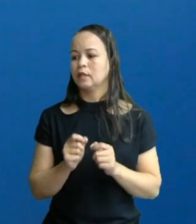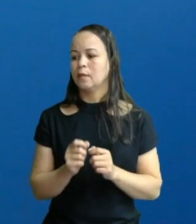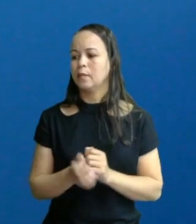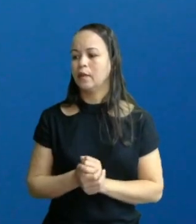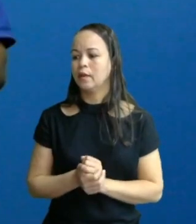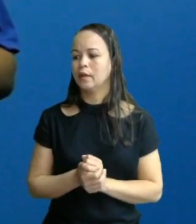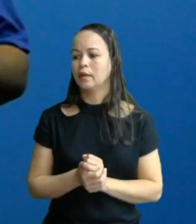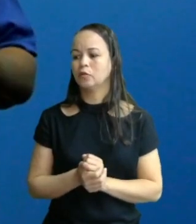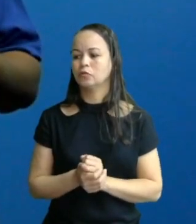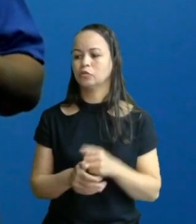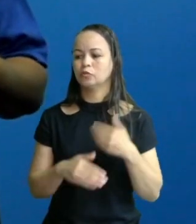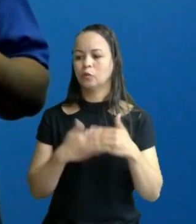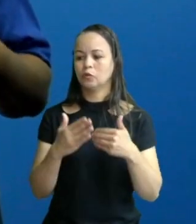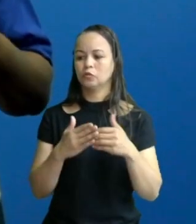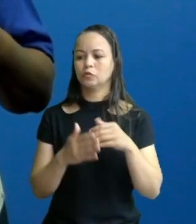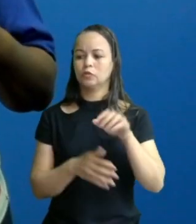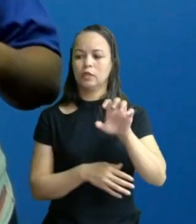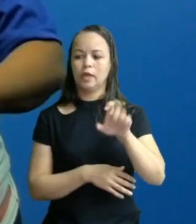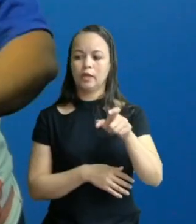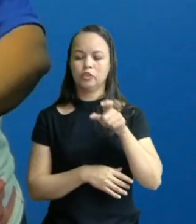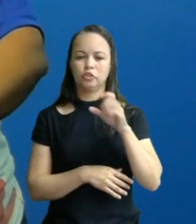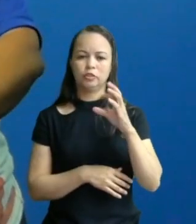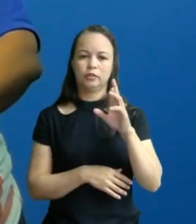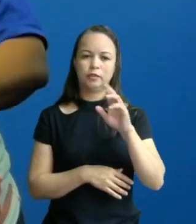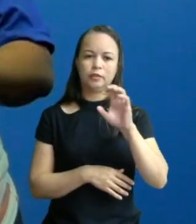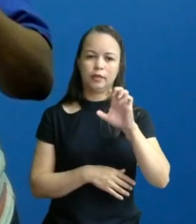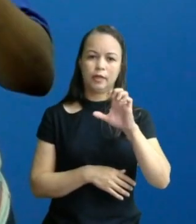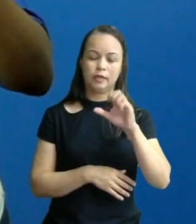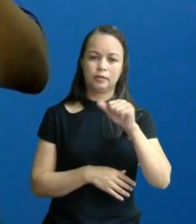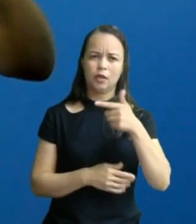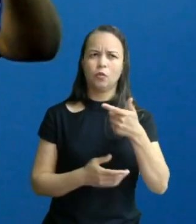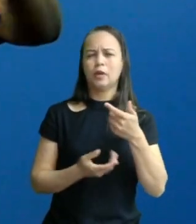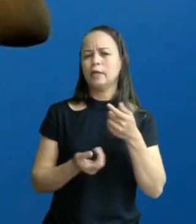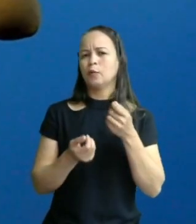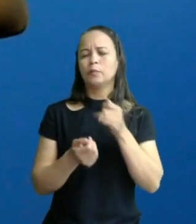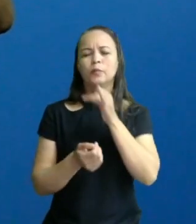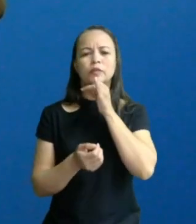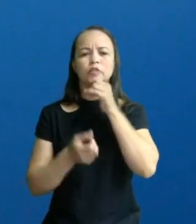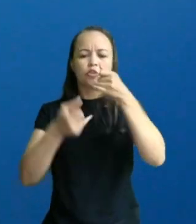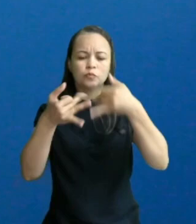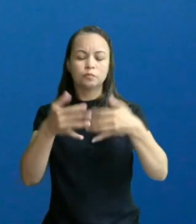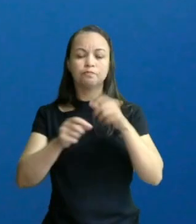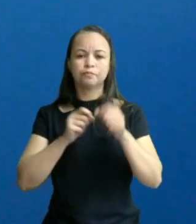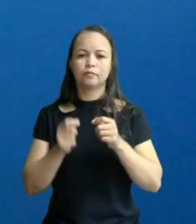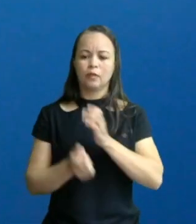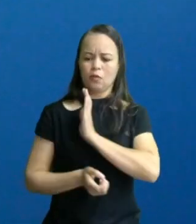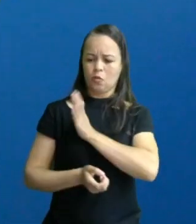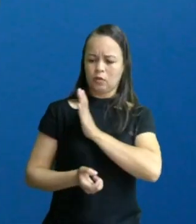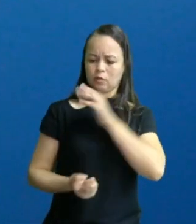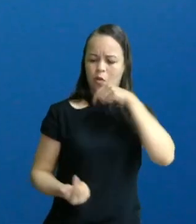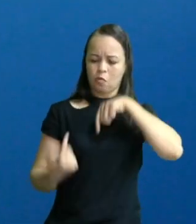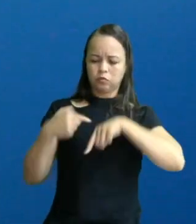nosso sangue, né, o coração bombeia e aí é o sangue que leva para os nossos órgãos,